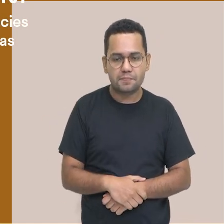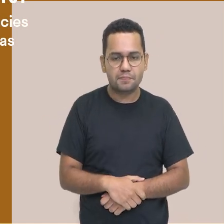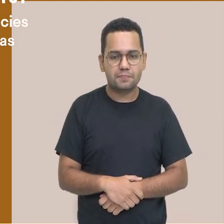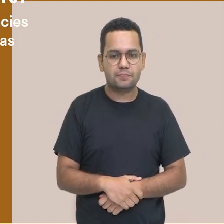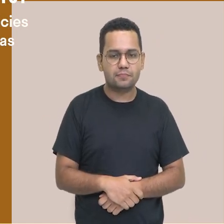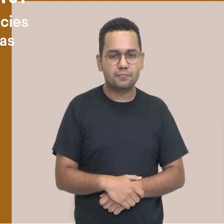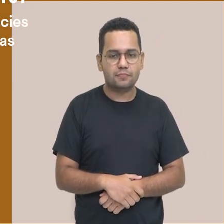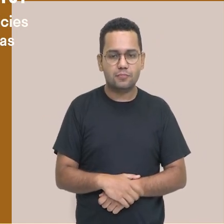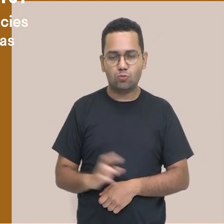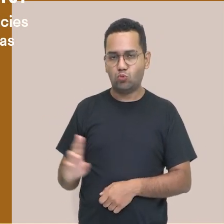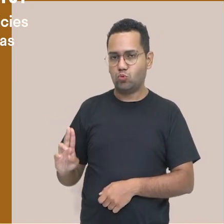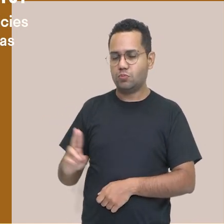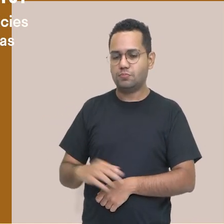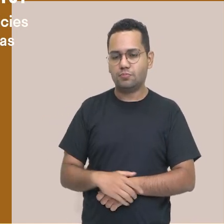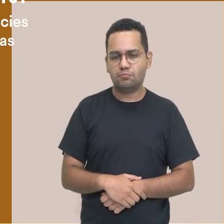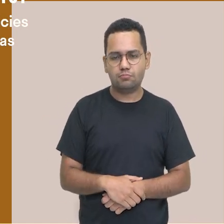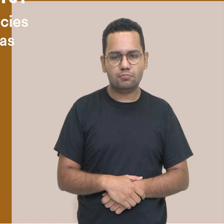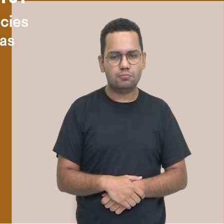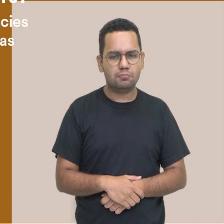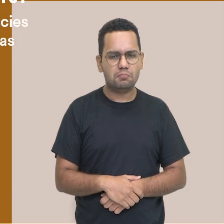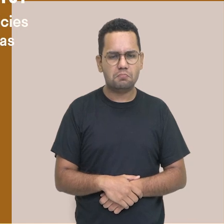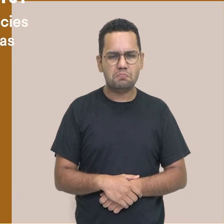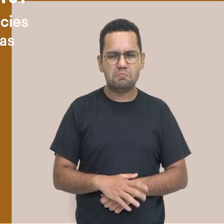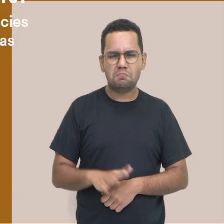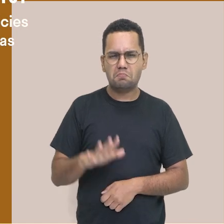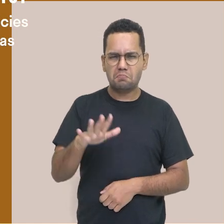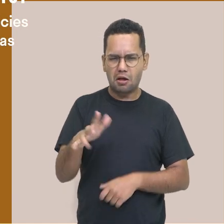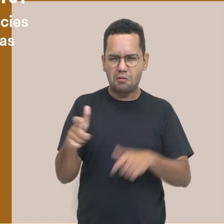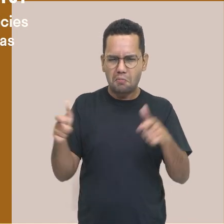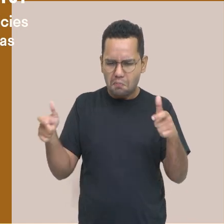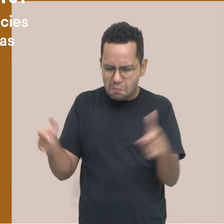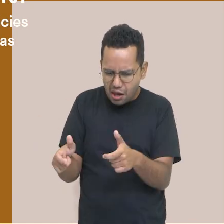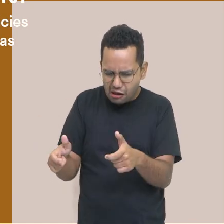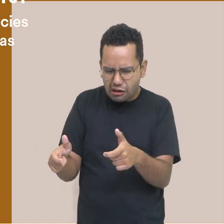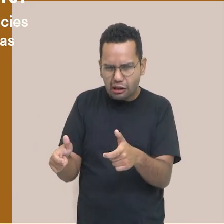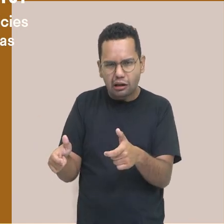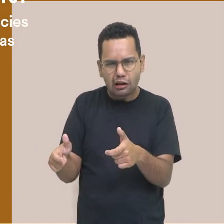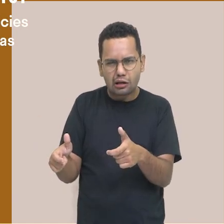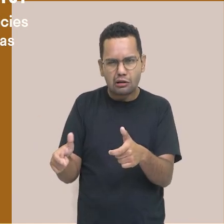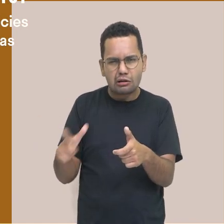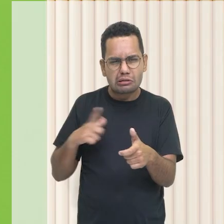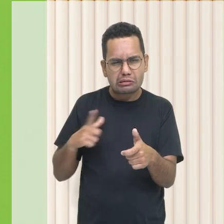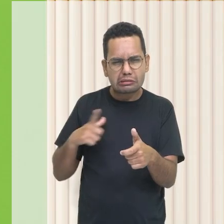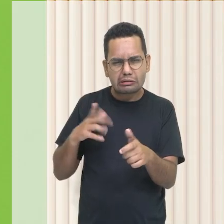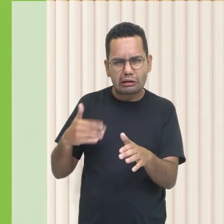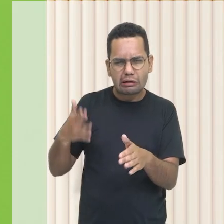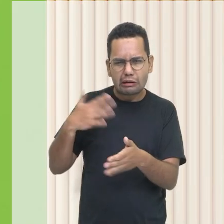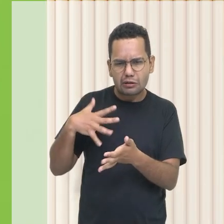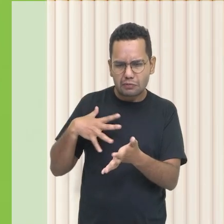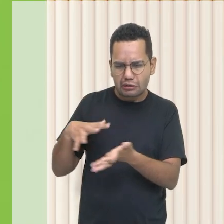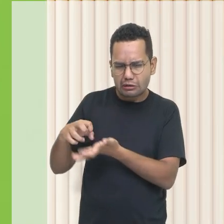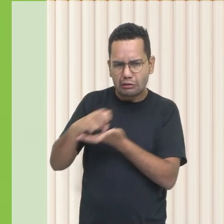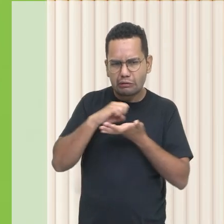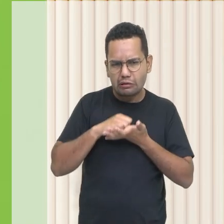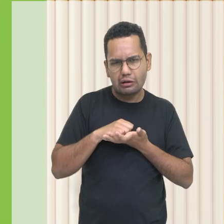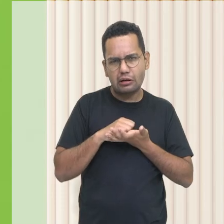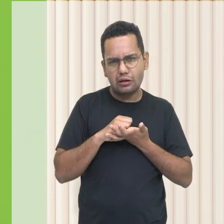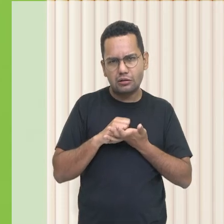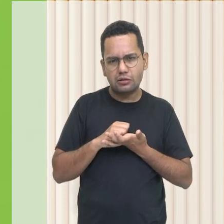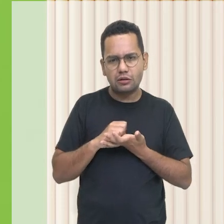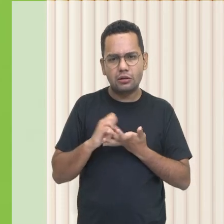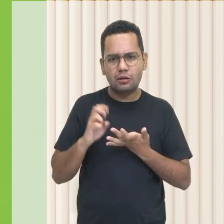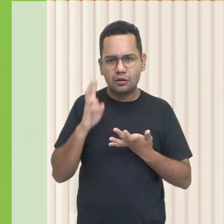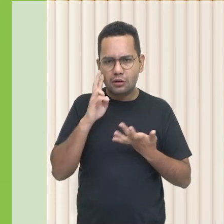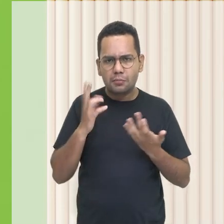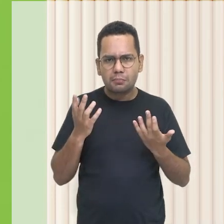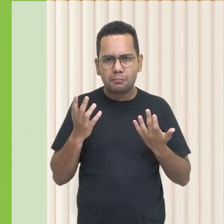fauna o tuiuiu. Professora, mais uma flora tão pequena em relação à quantidade catalogada anteriormente, né, como a gente representou aí